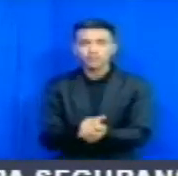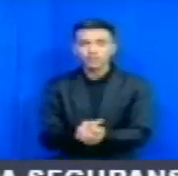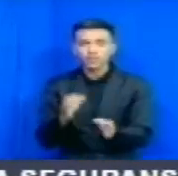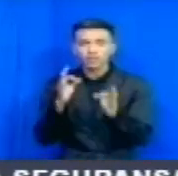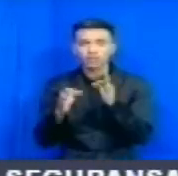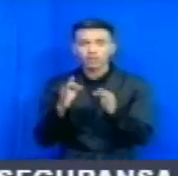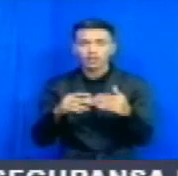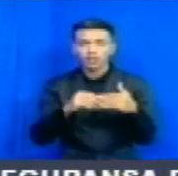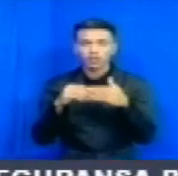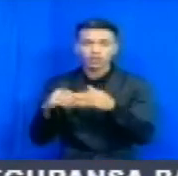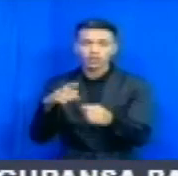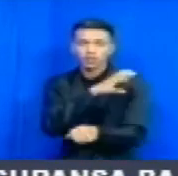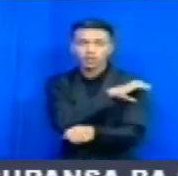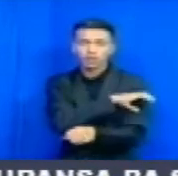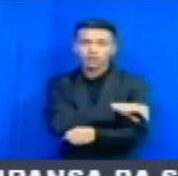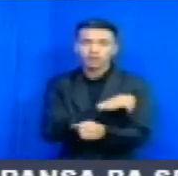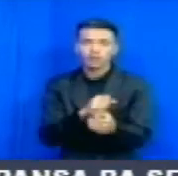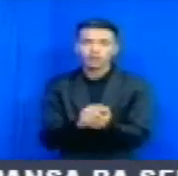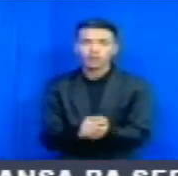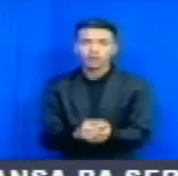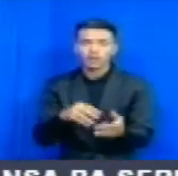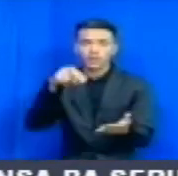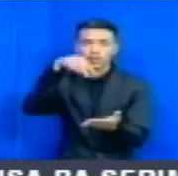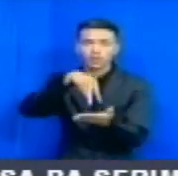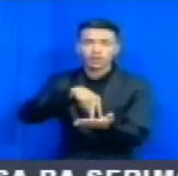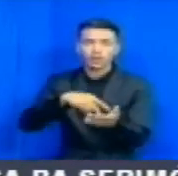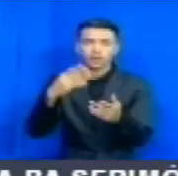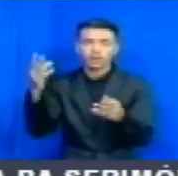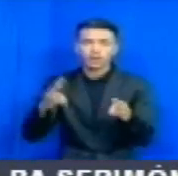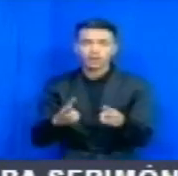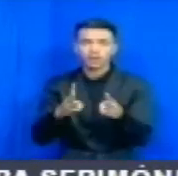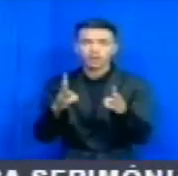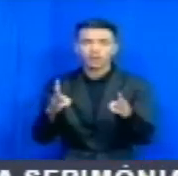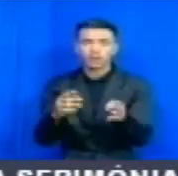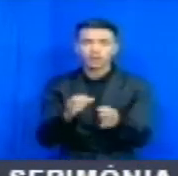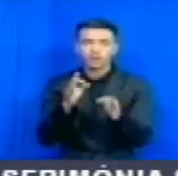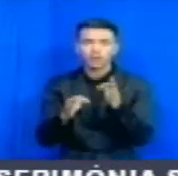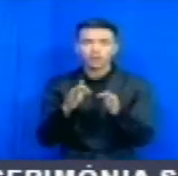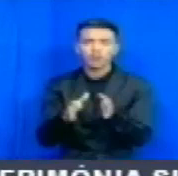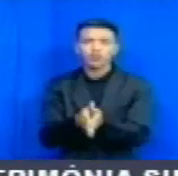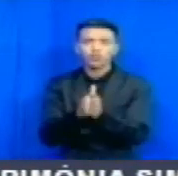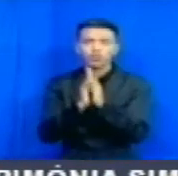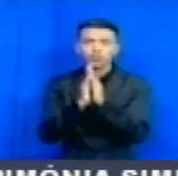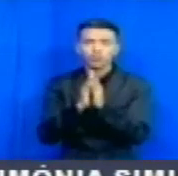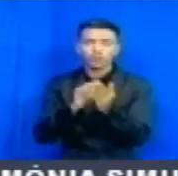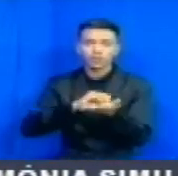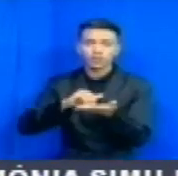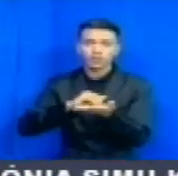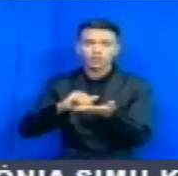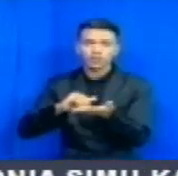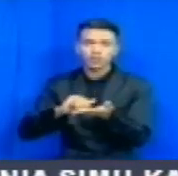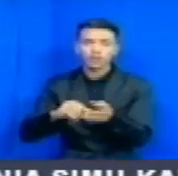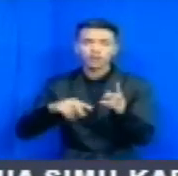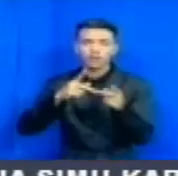ordinone, autoridade de segurança, Engema, destaca ou coloca a estrada, ordinone, custo, autorização. Fatin